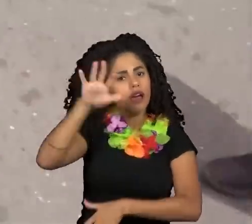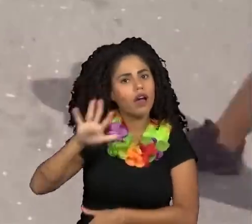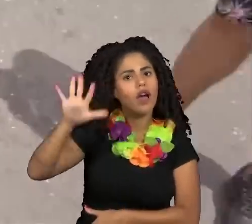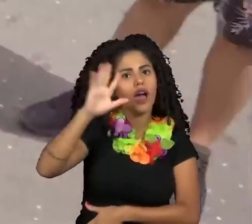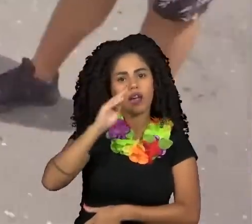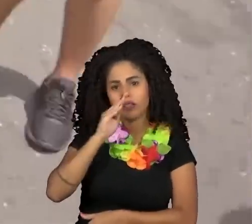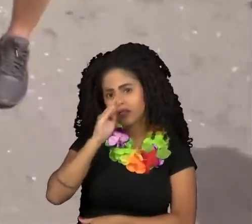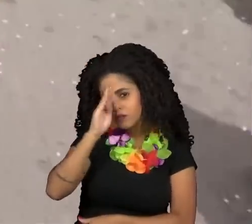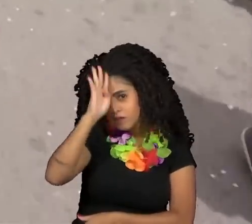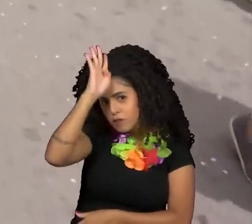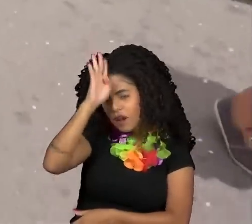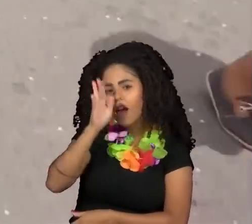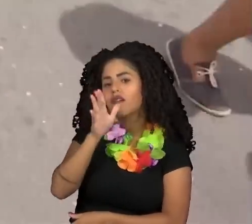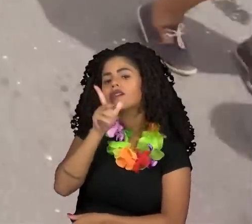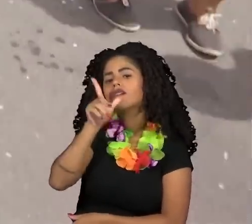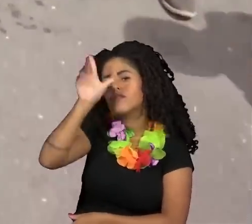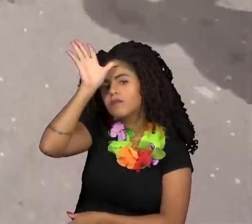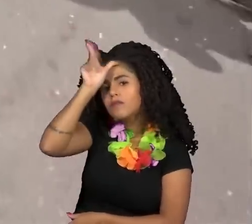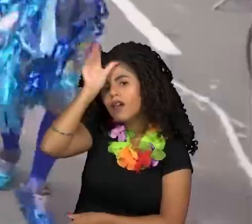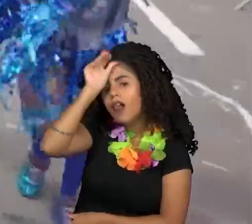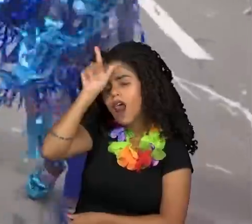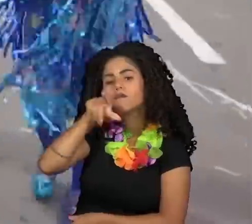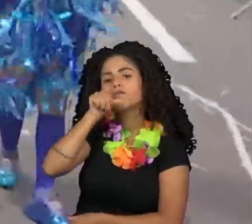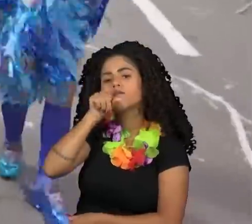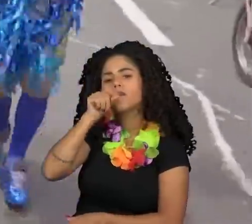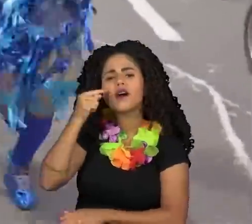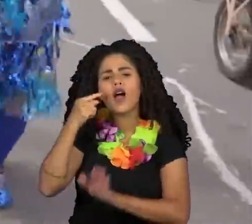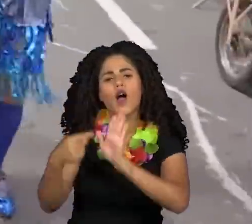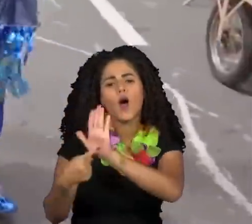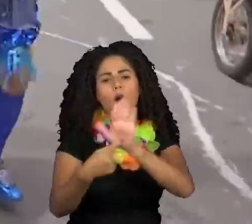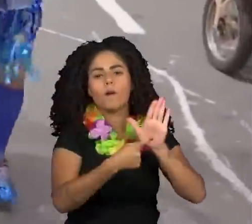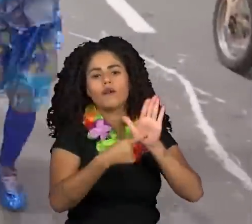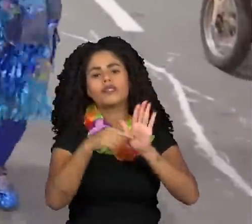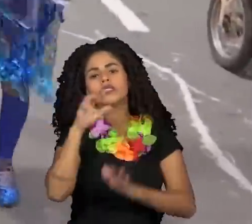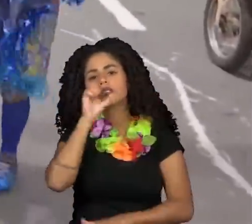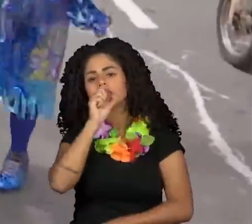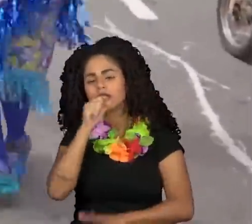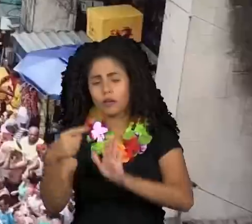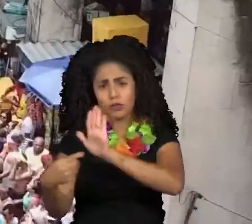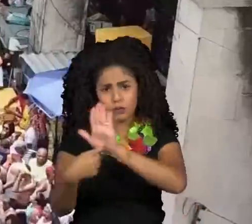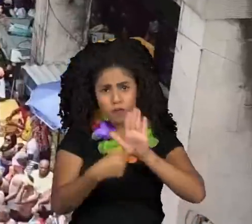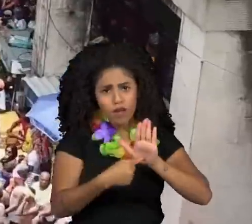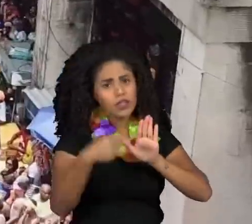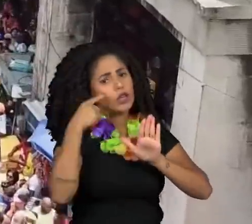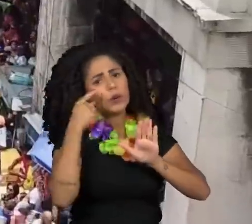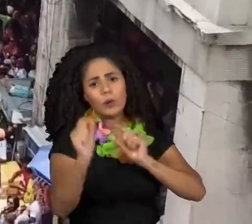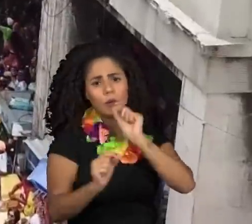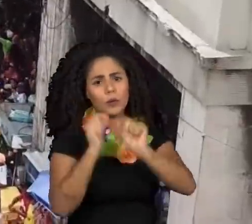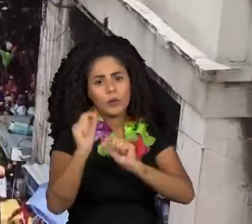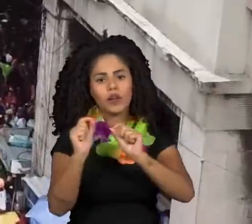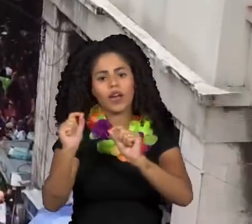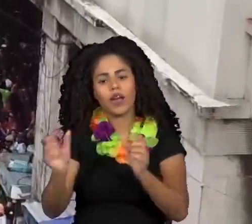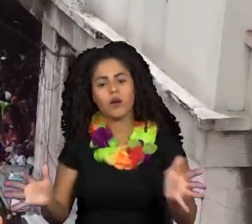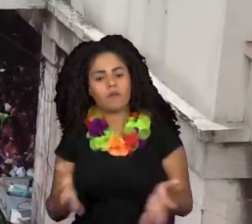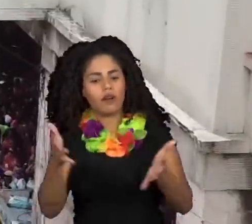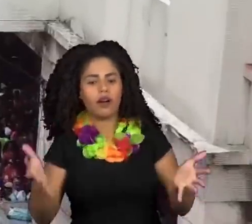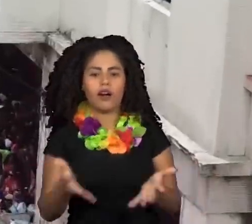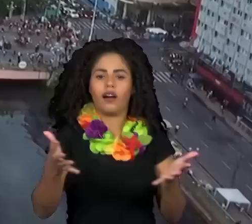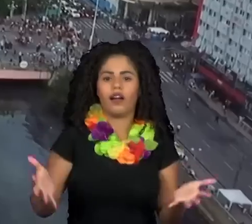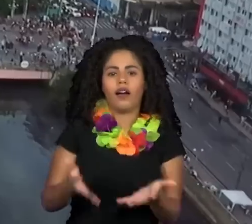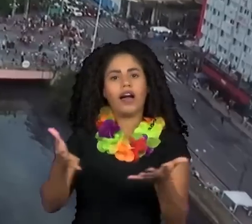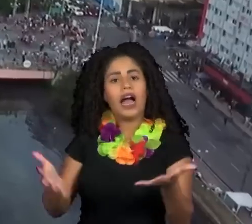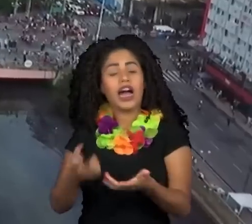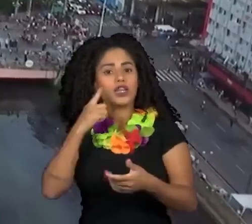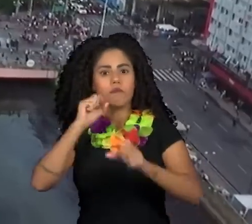ele surge para trazer para a rua, no sábado de Zé Pereira, uma mobilização imediata,